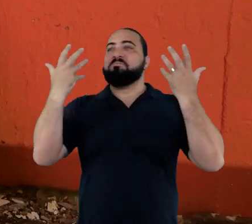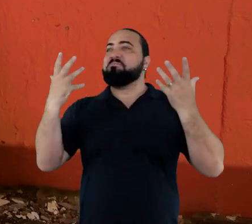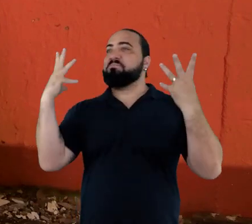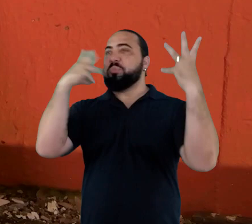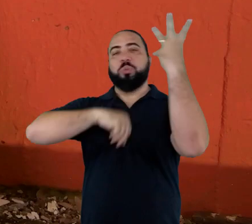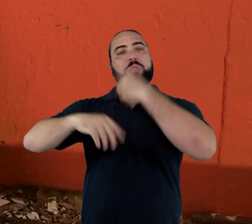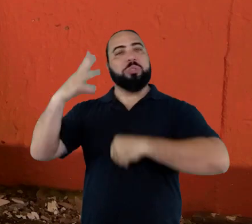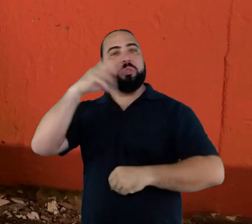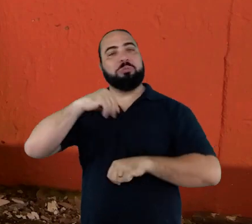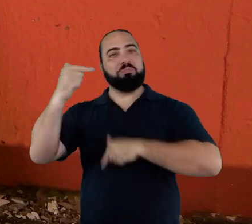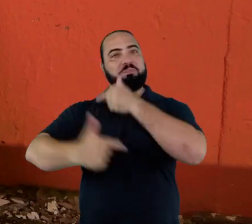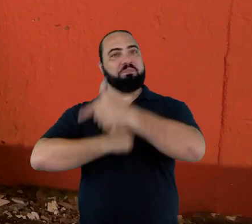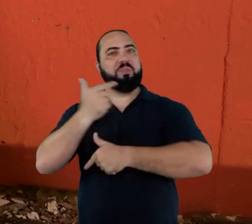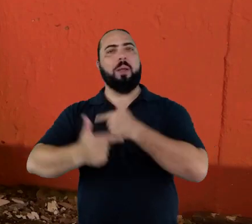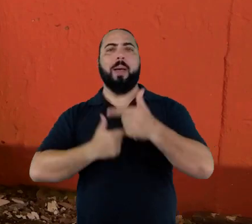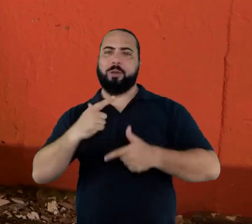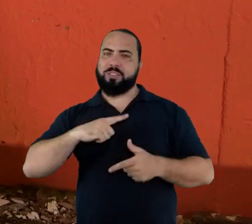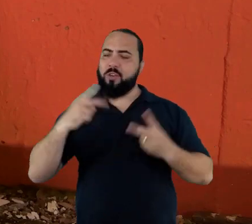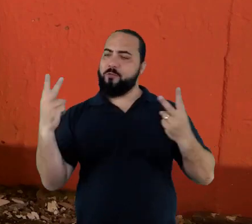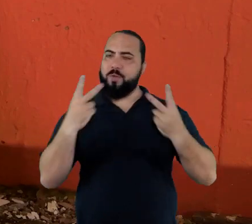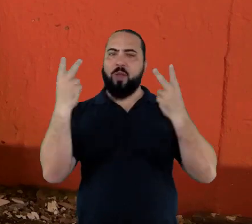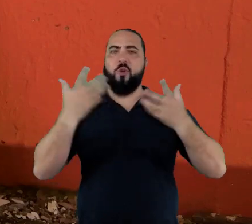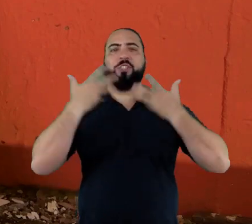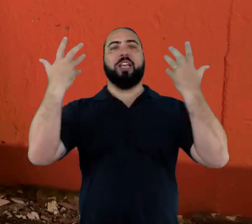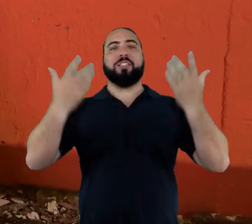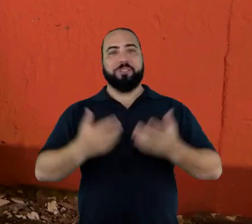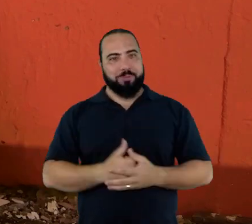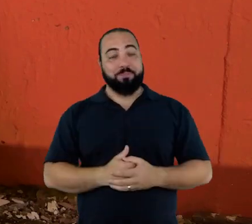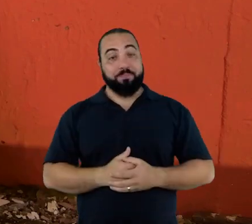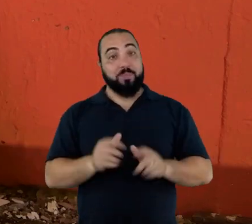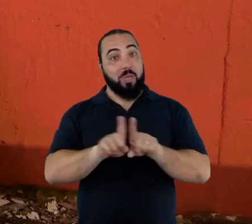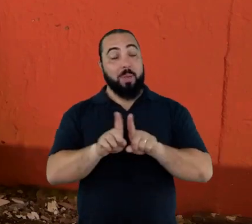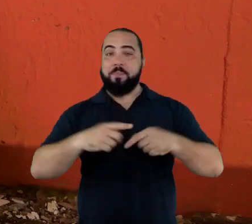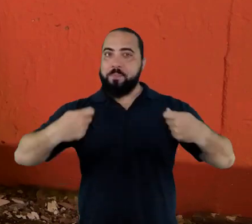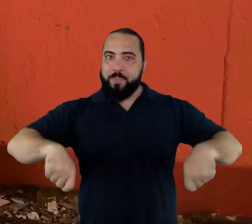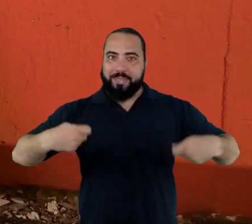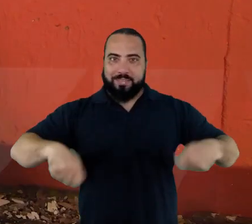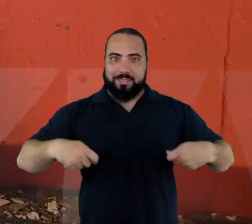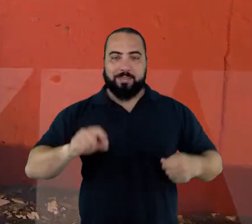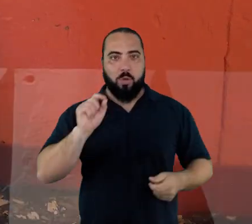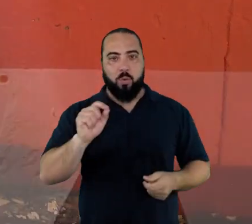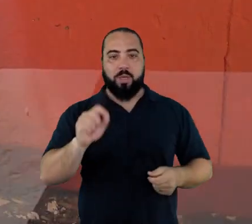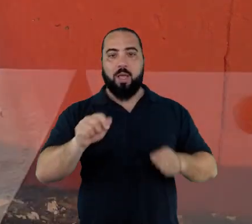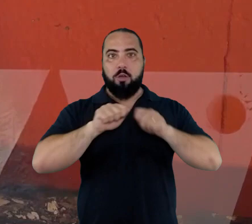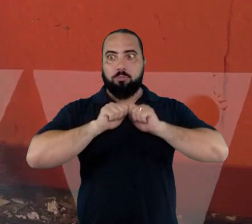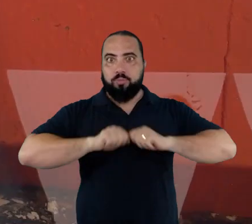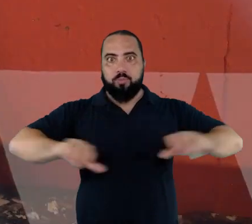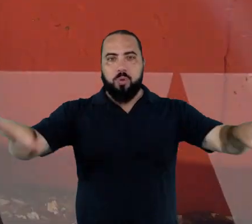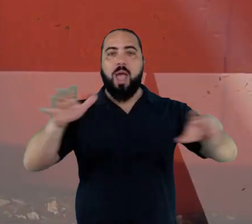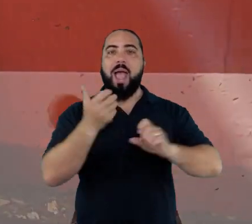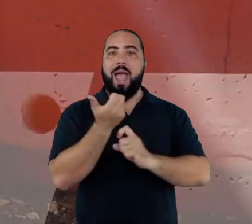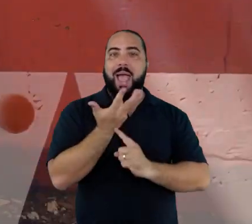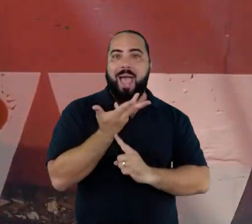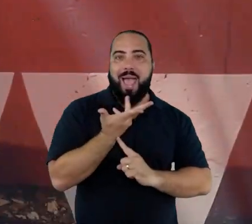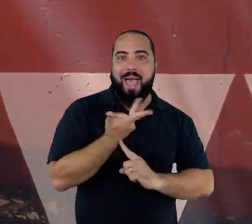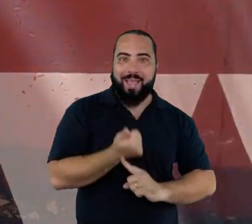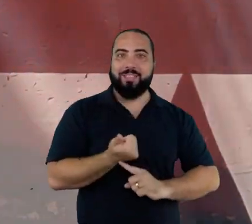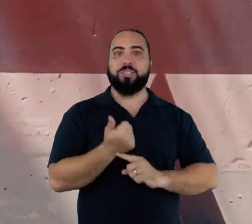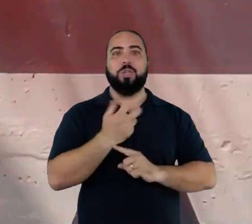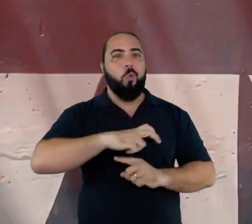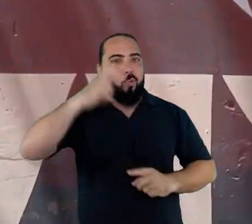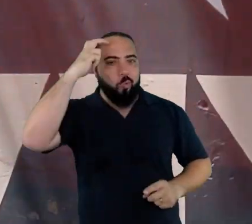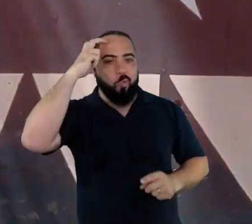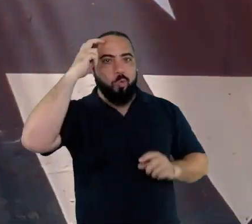trabalho é muito bonito também, então tem todo um valor estético. A gente precisa espalhar arte e cultura